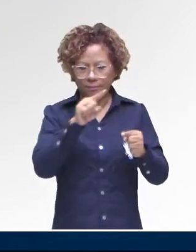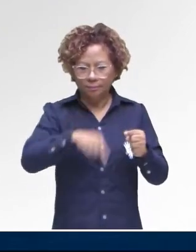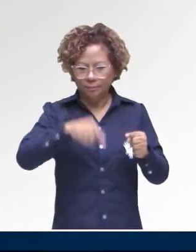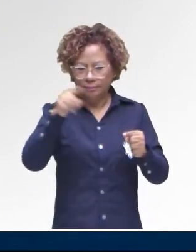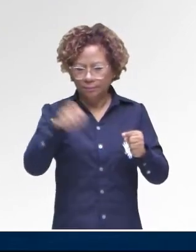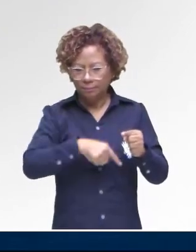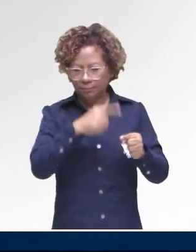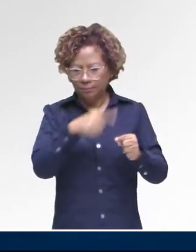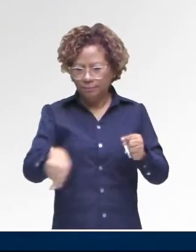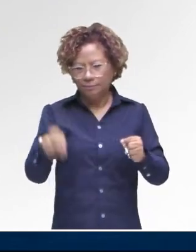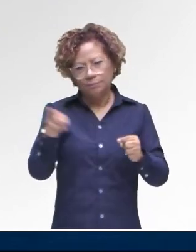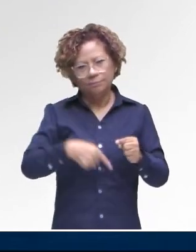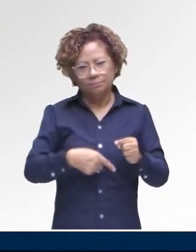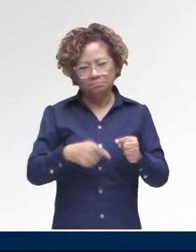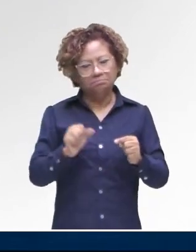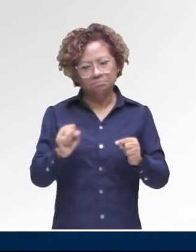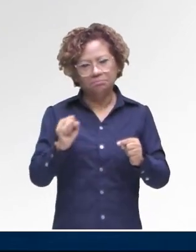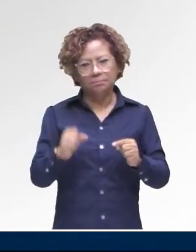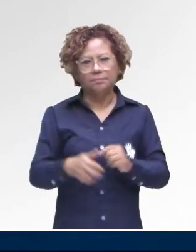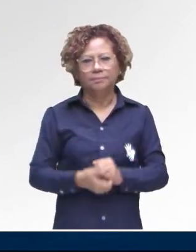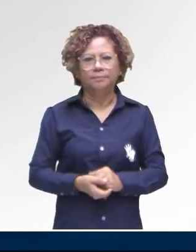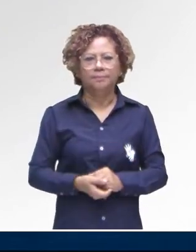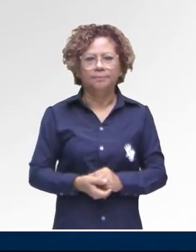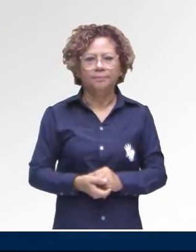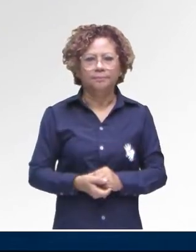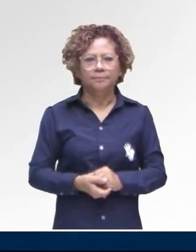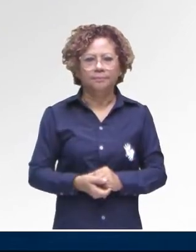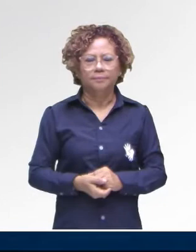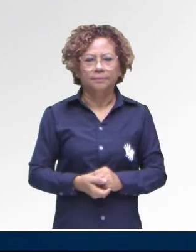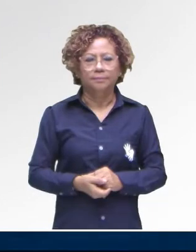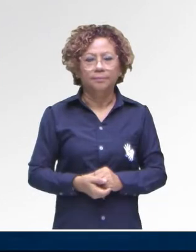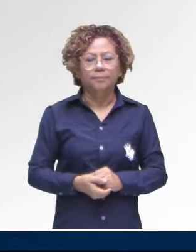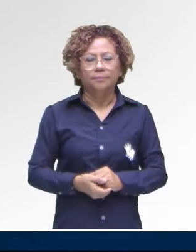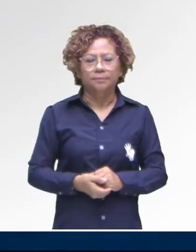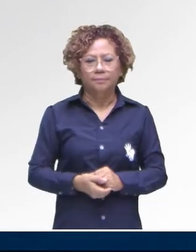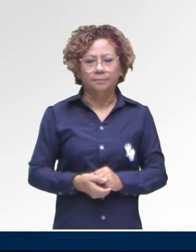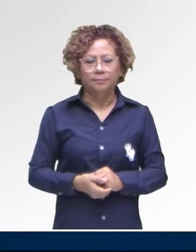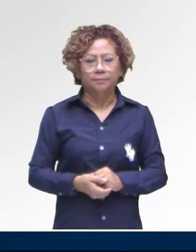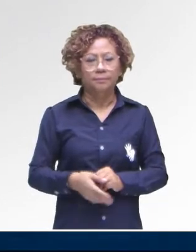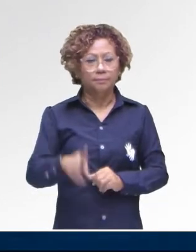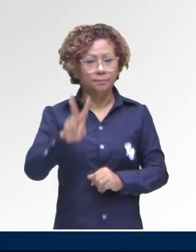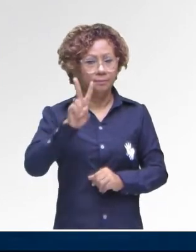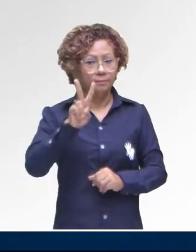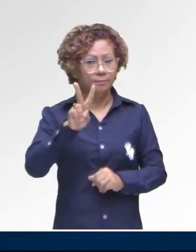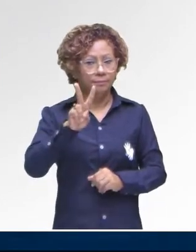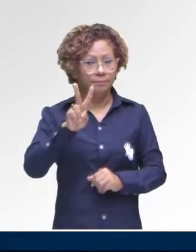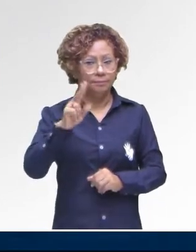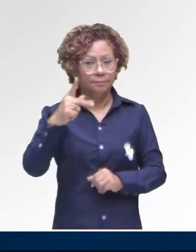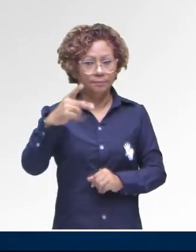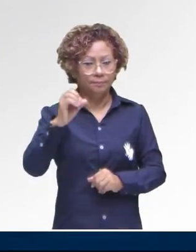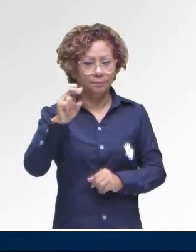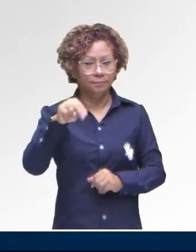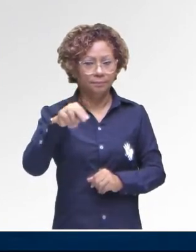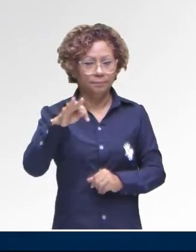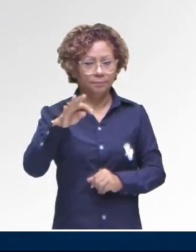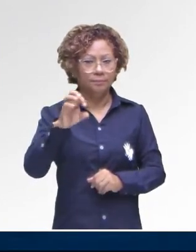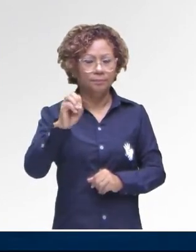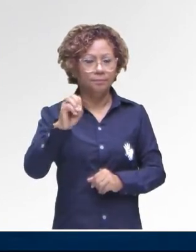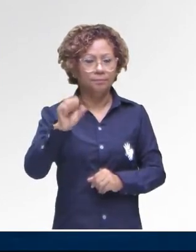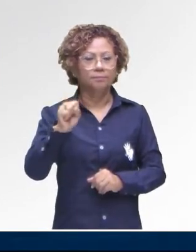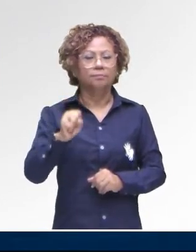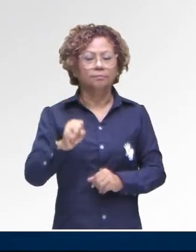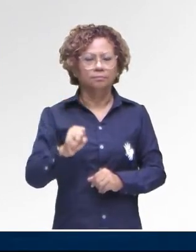Vamos para mais alguns postulados aí. Vamos lá. 2 pontos distintos determinam